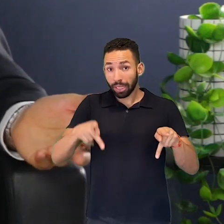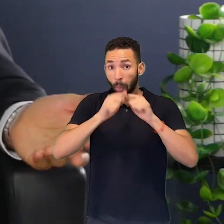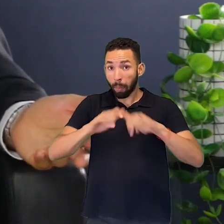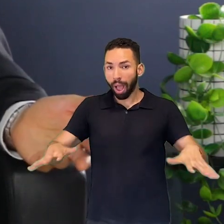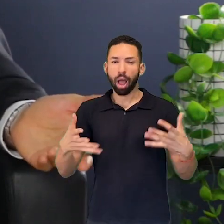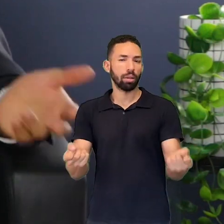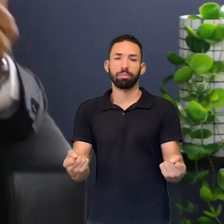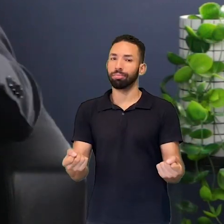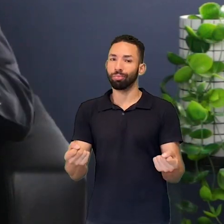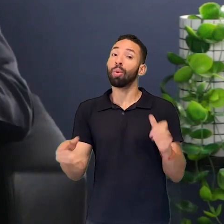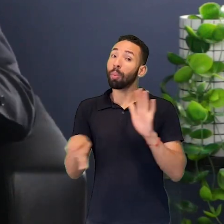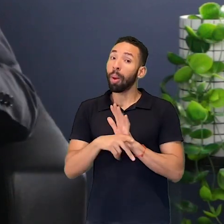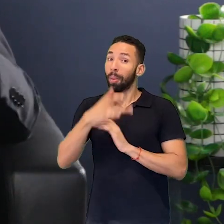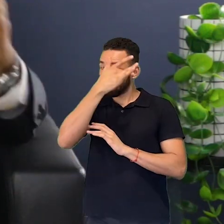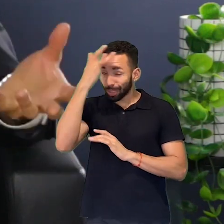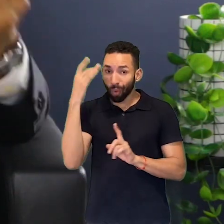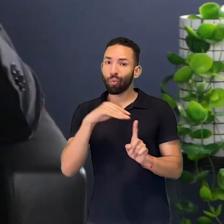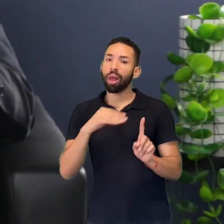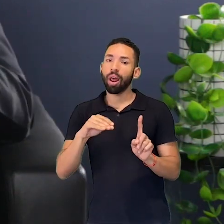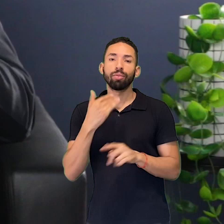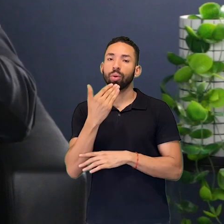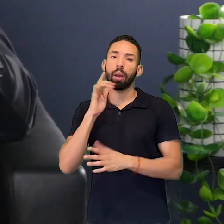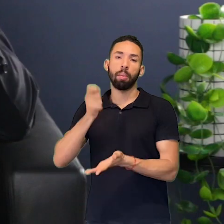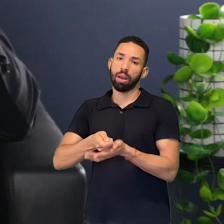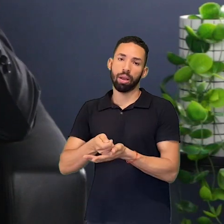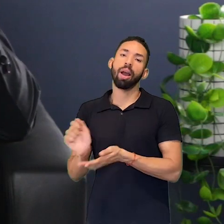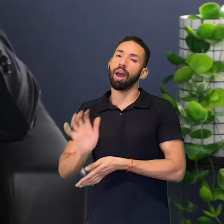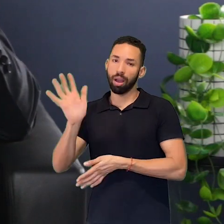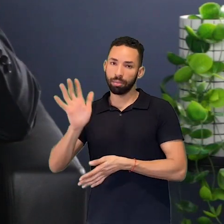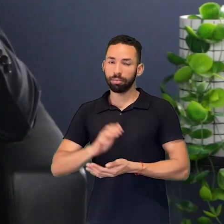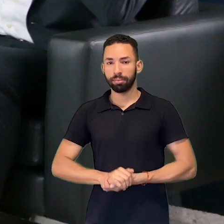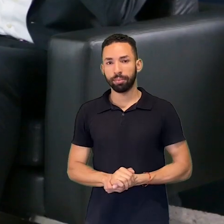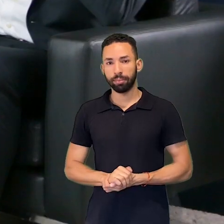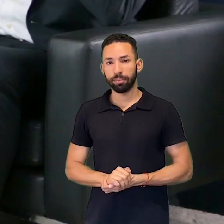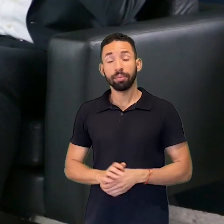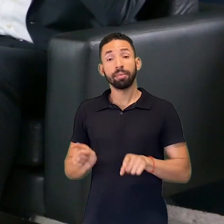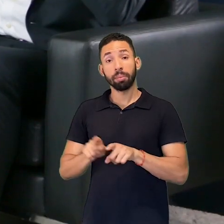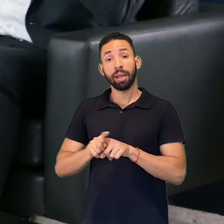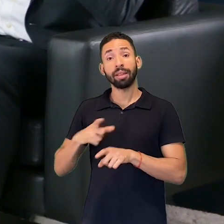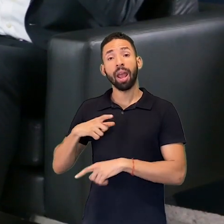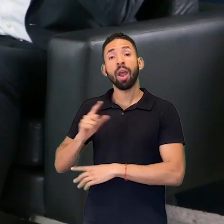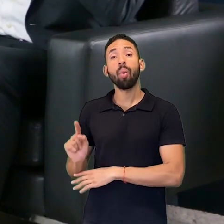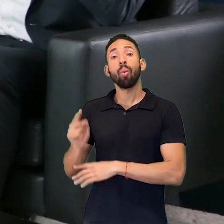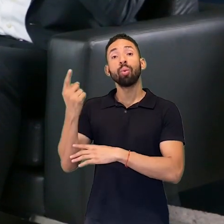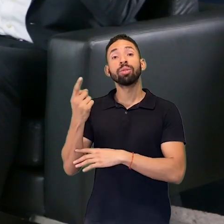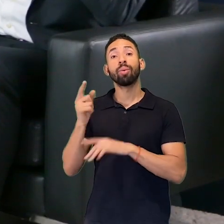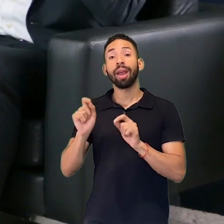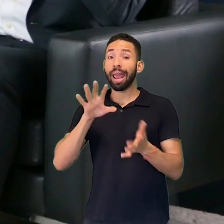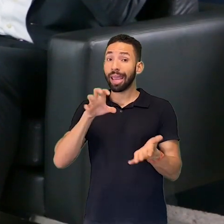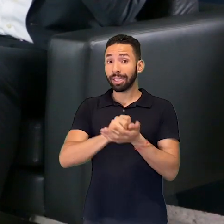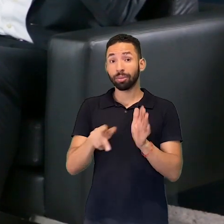para toda a população. Essa exceção vale para as pessoas que não têm condições de adquirir aquele medicamento. Existe também um último